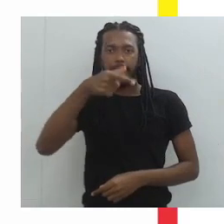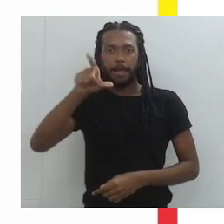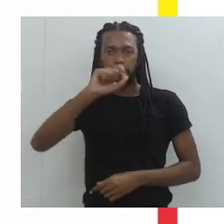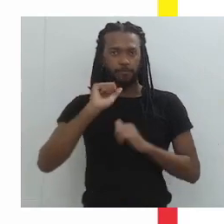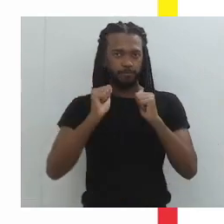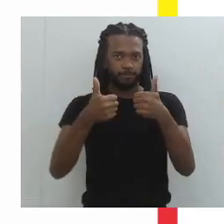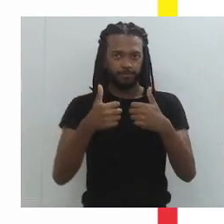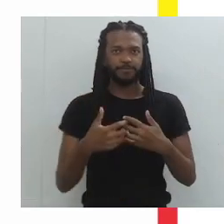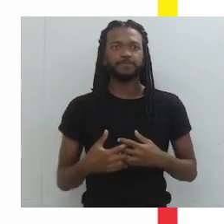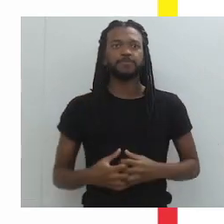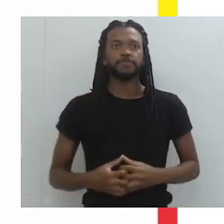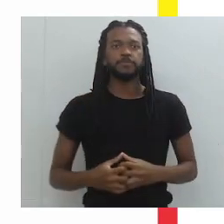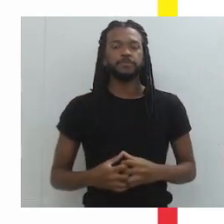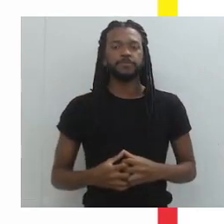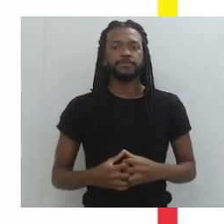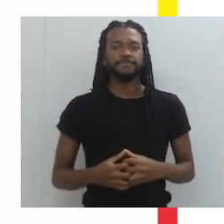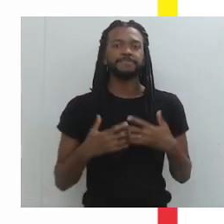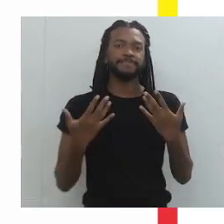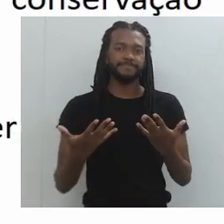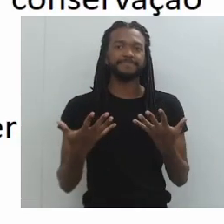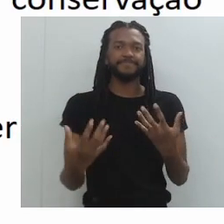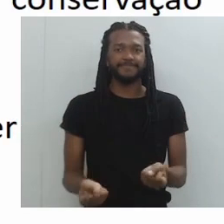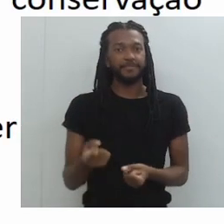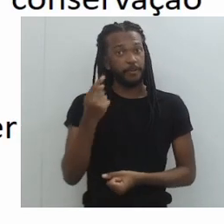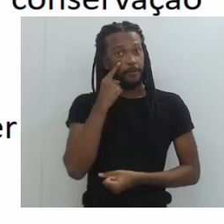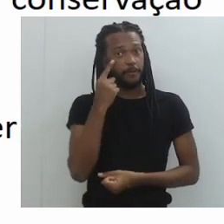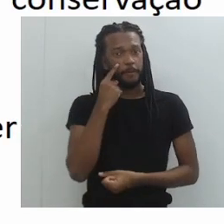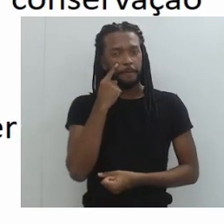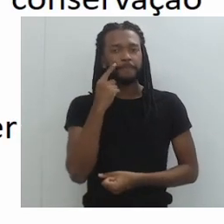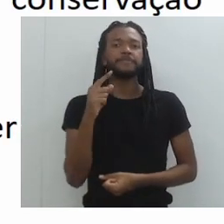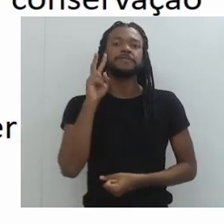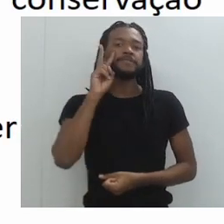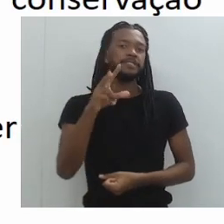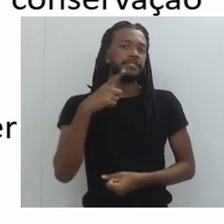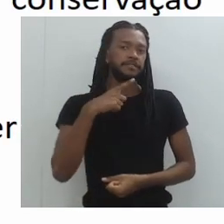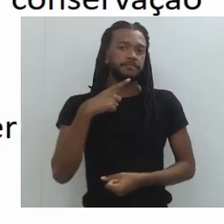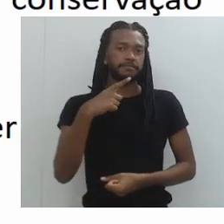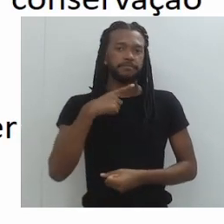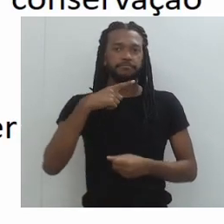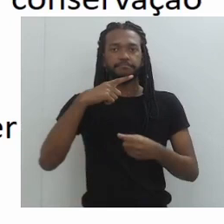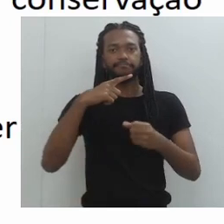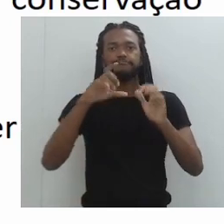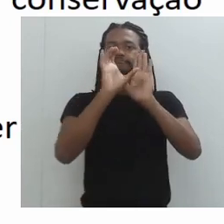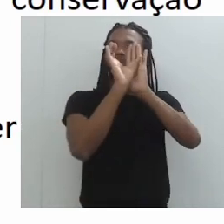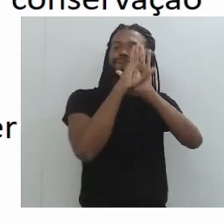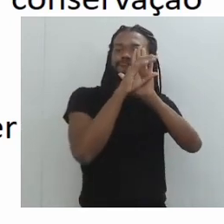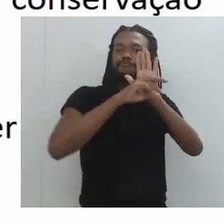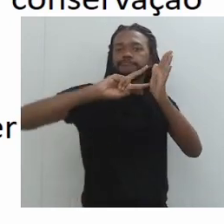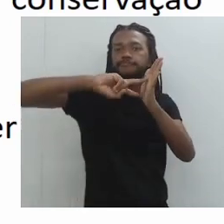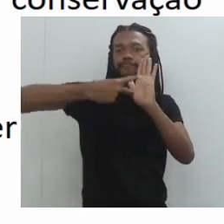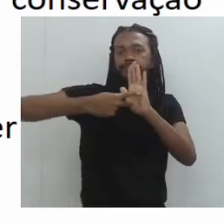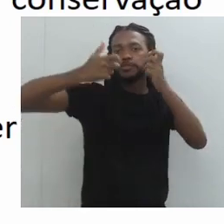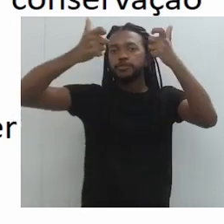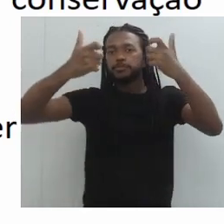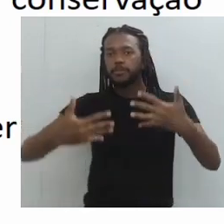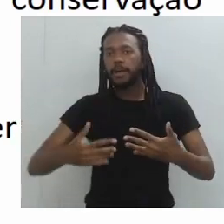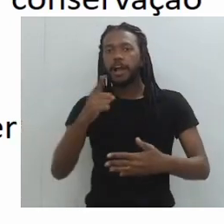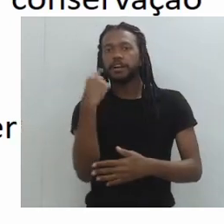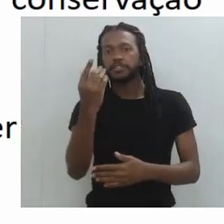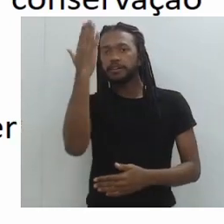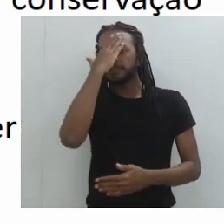salão. Vamos lá, né? Vamos primeiro para uma definição. Eu acho muito importante a gente entender